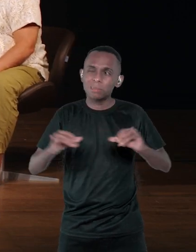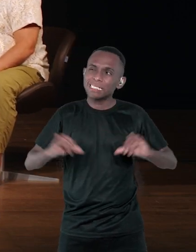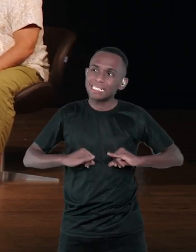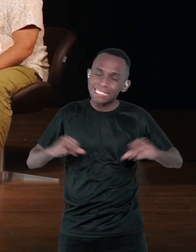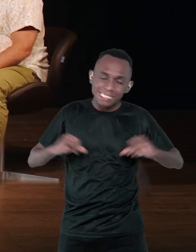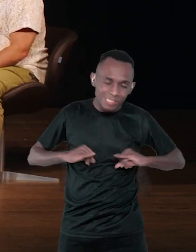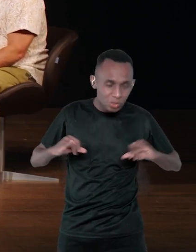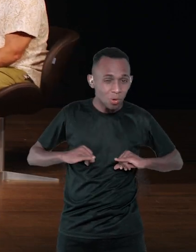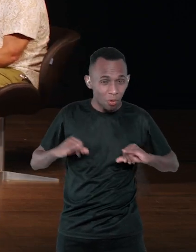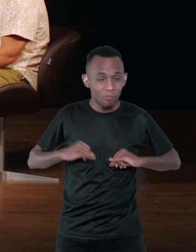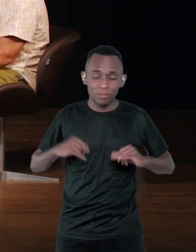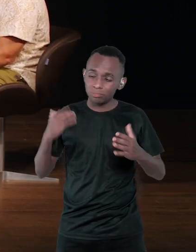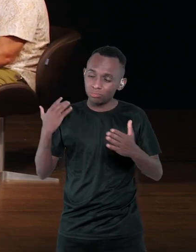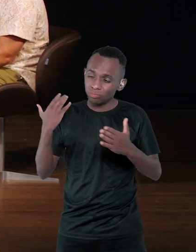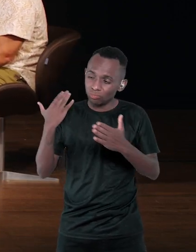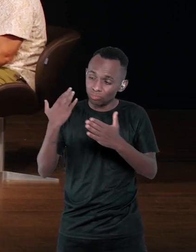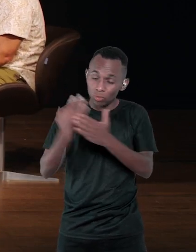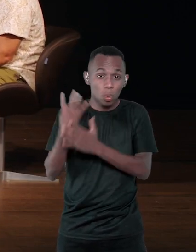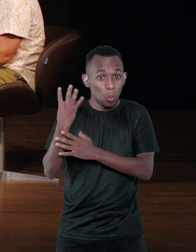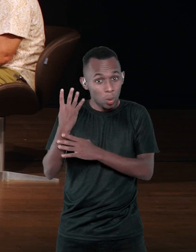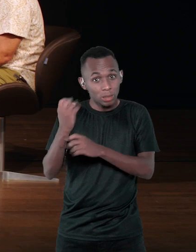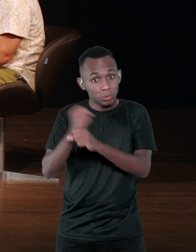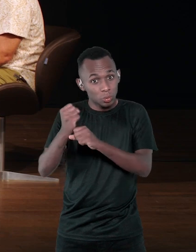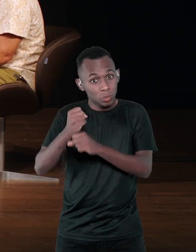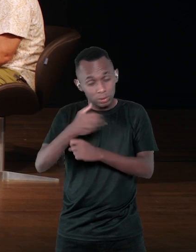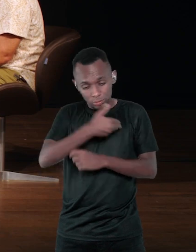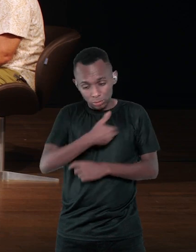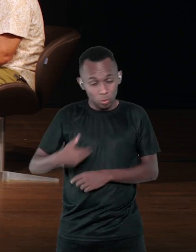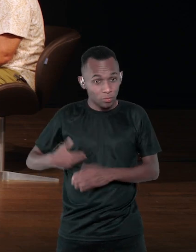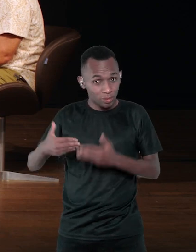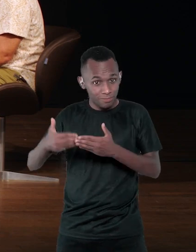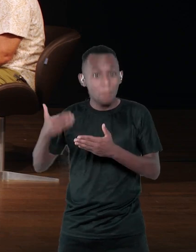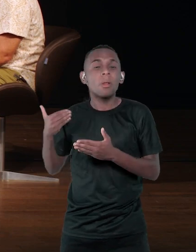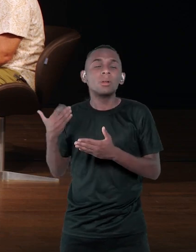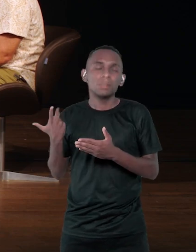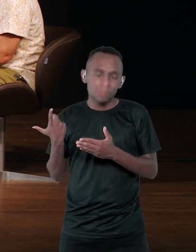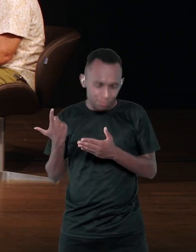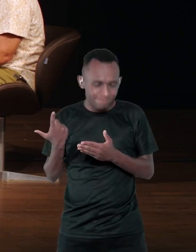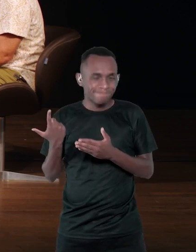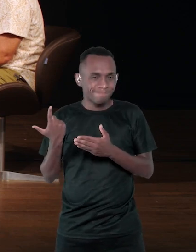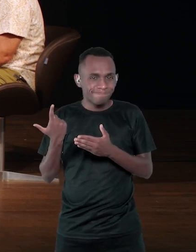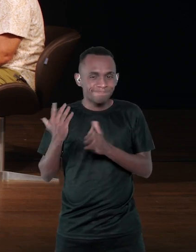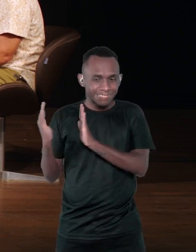o que sofremos nesses 4 anos terríveis que passamos